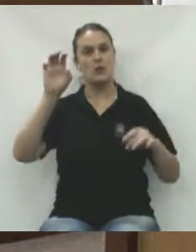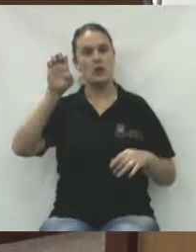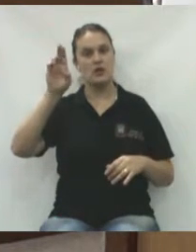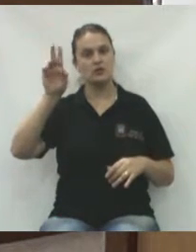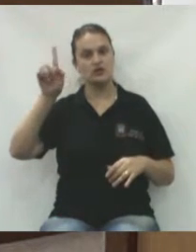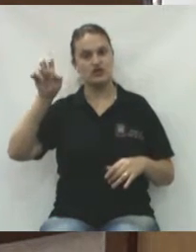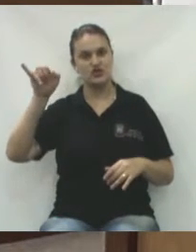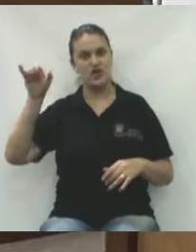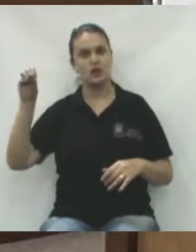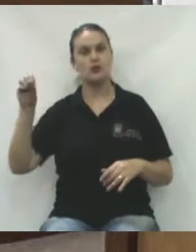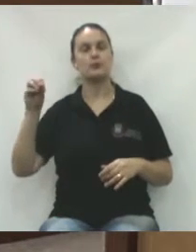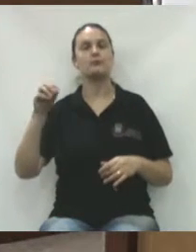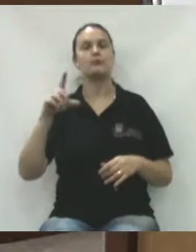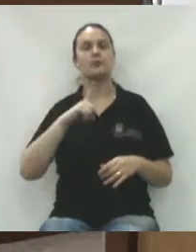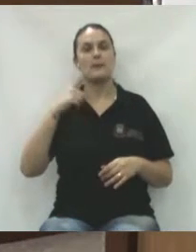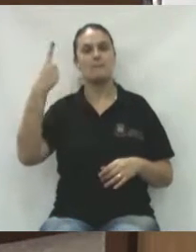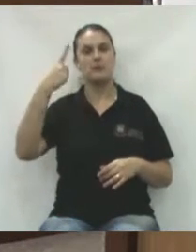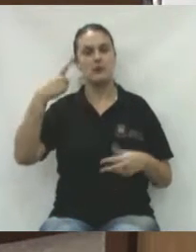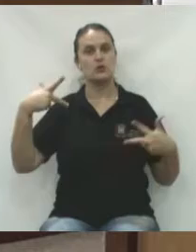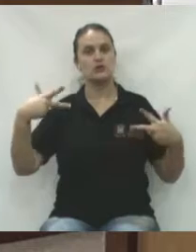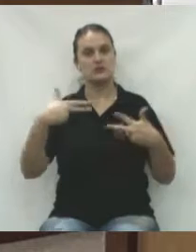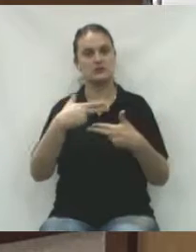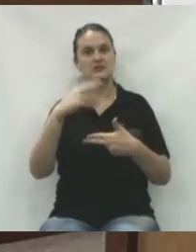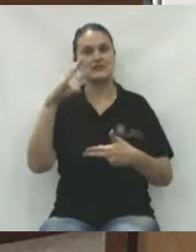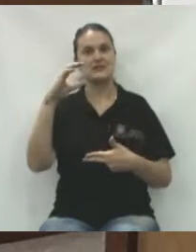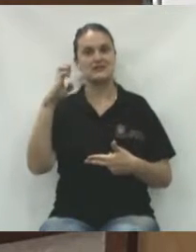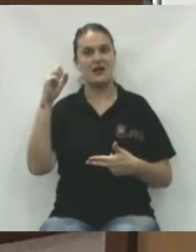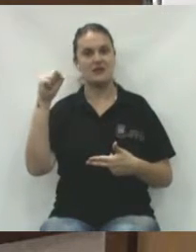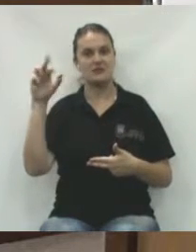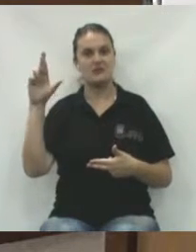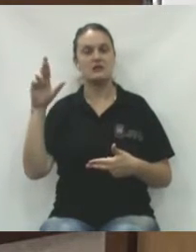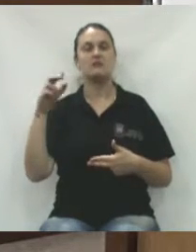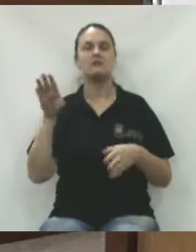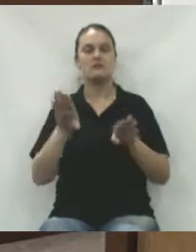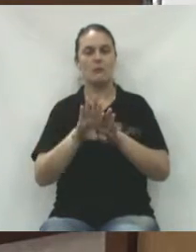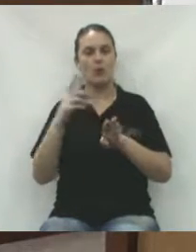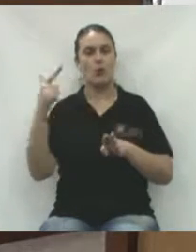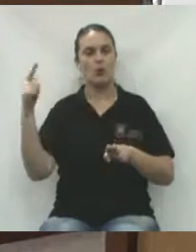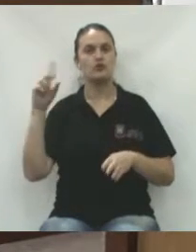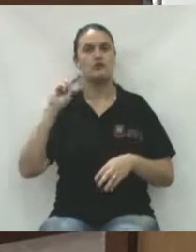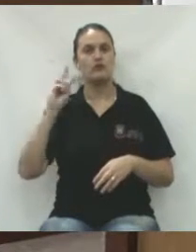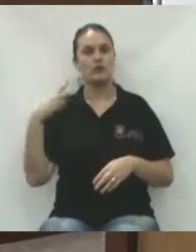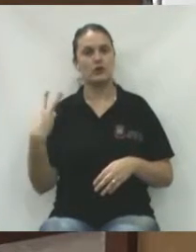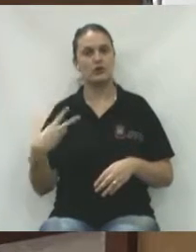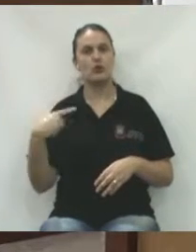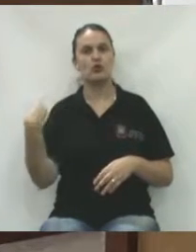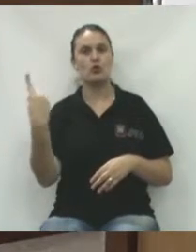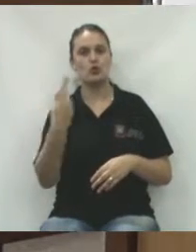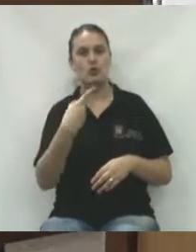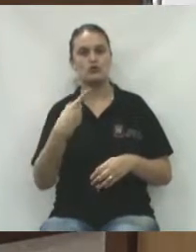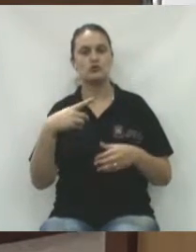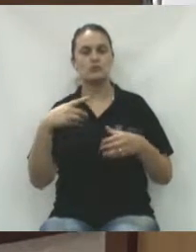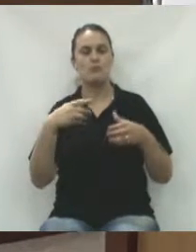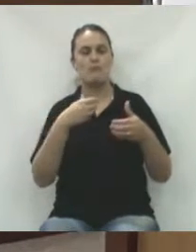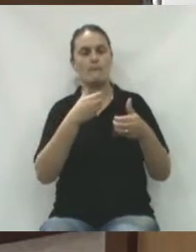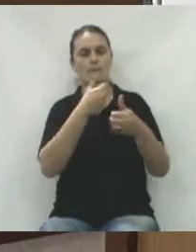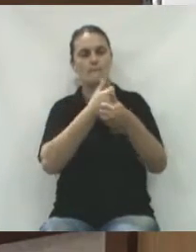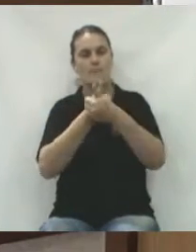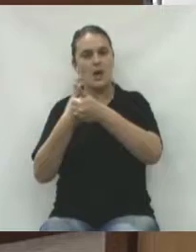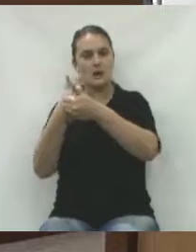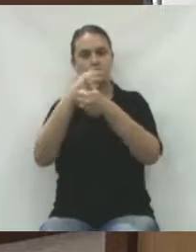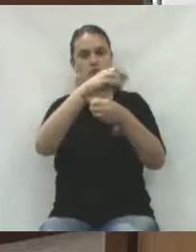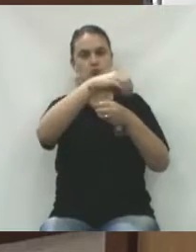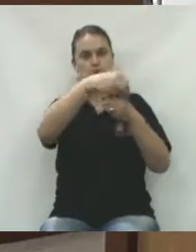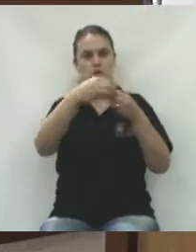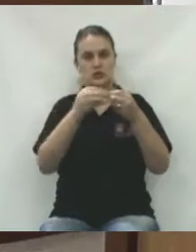o gênio kovalchuk e temos o primeiro tesoureiro que acese pinotti e outros vereadores são da nossa da nossa região